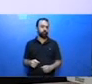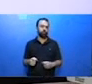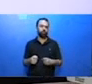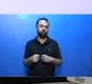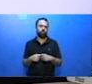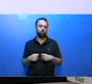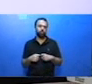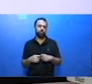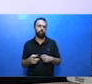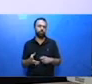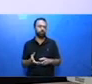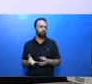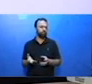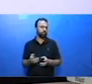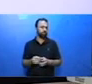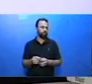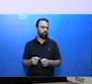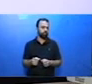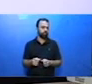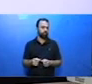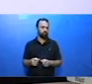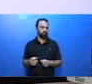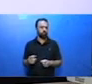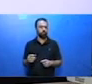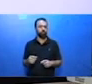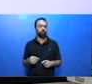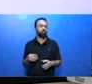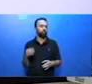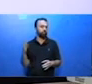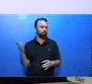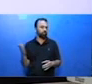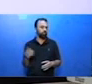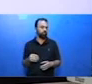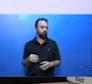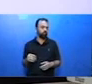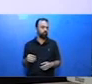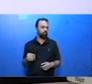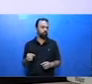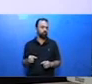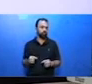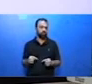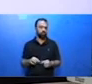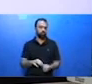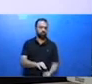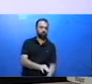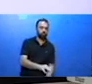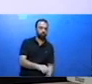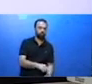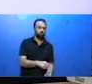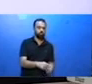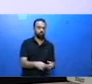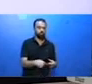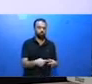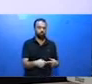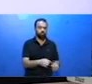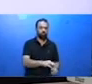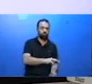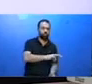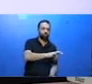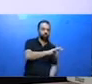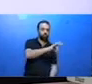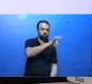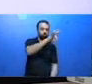lá a medida, 120 centímetros. O outro está usando uma trena para medir